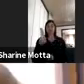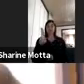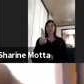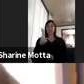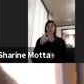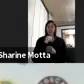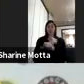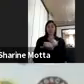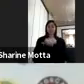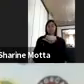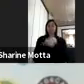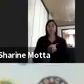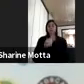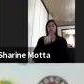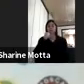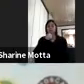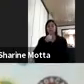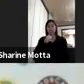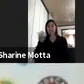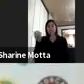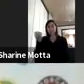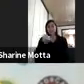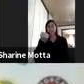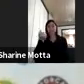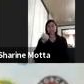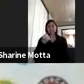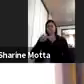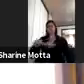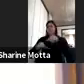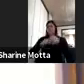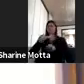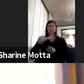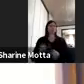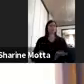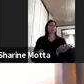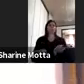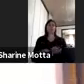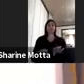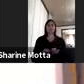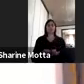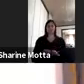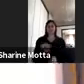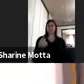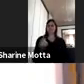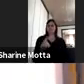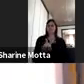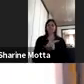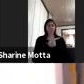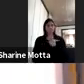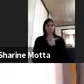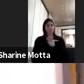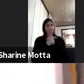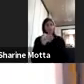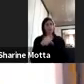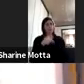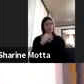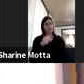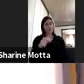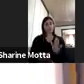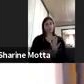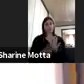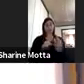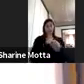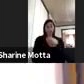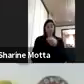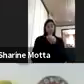que horror! Que horror, que horror! Que horror! A gente já teve, né? Como se escravas negras, tudo bem.